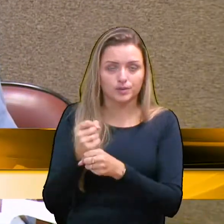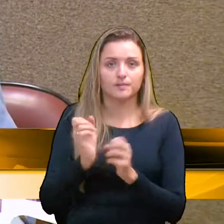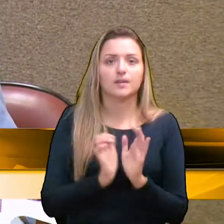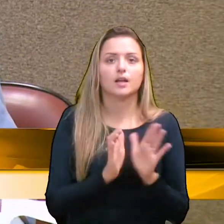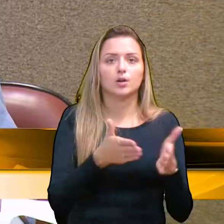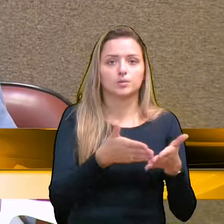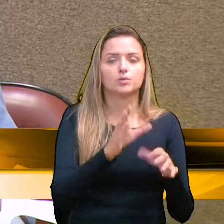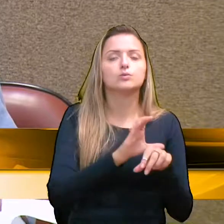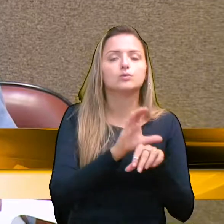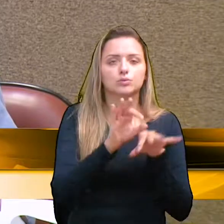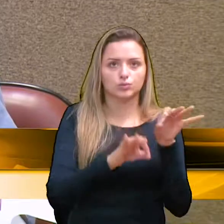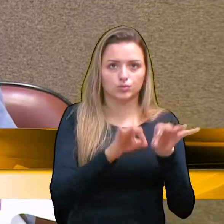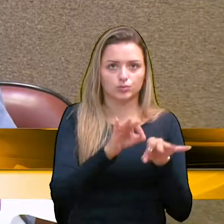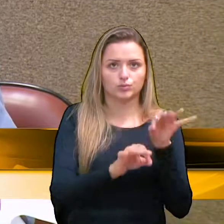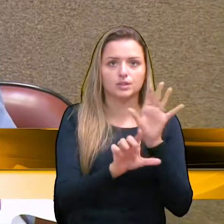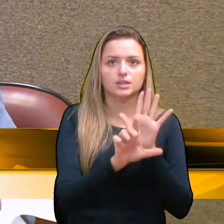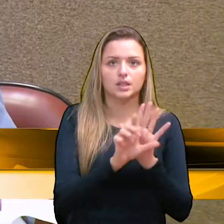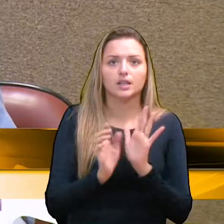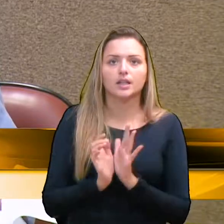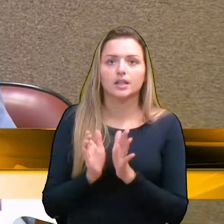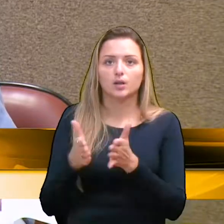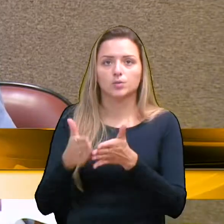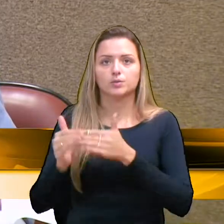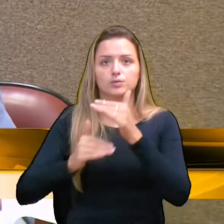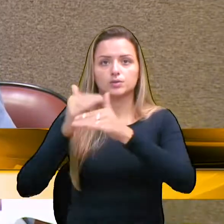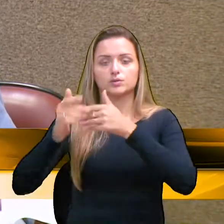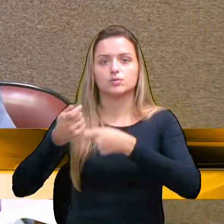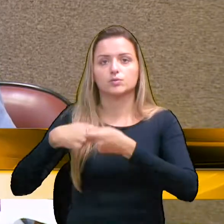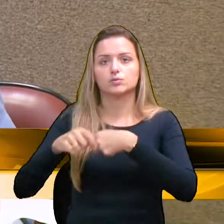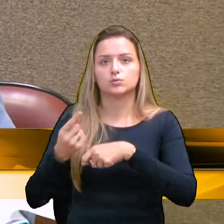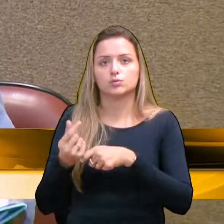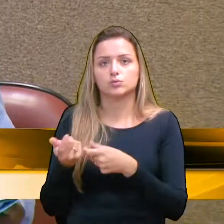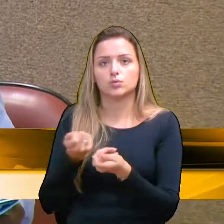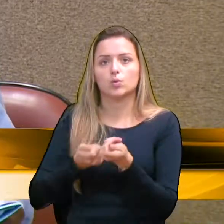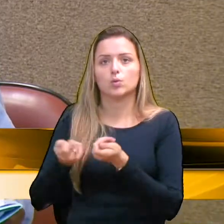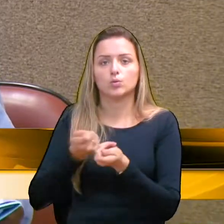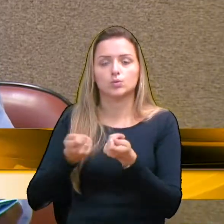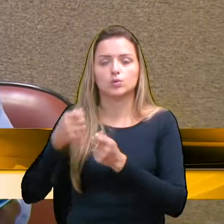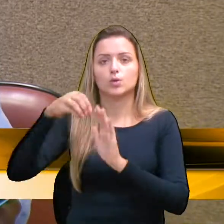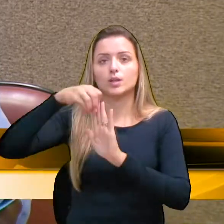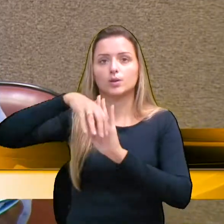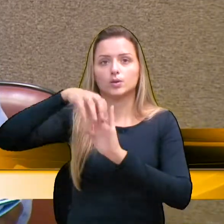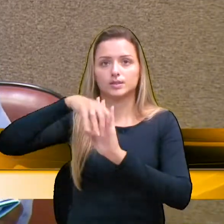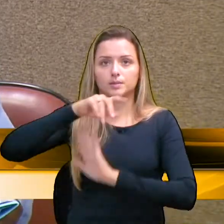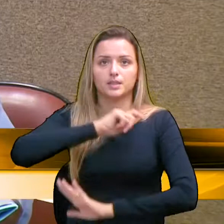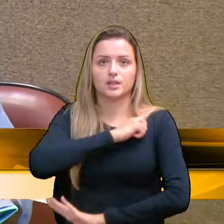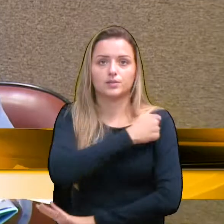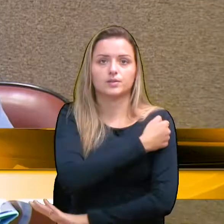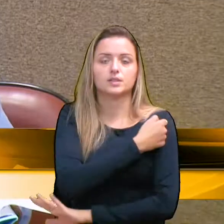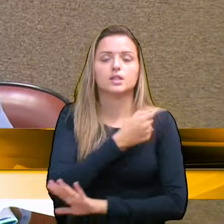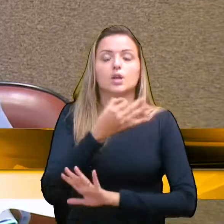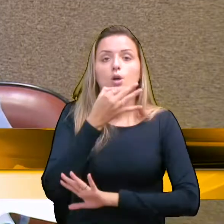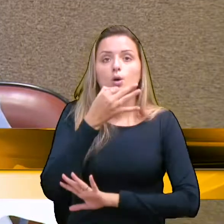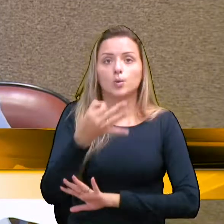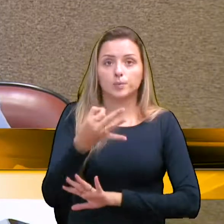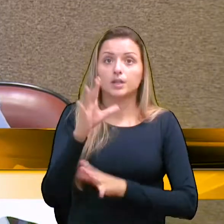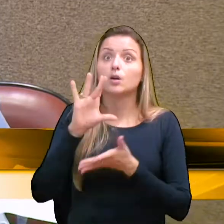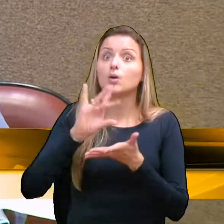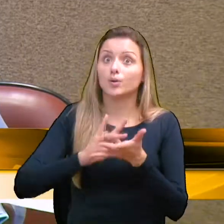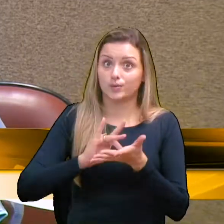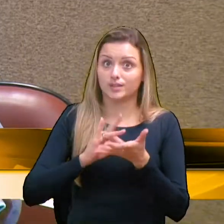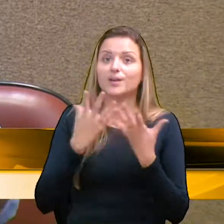Constituição, Justiça e Legislação e a Comissão de Desenvolvimento Econômico, Fiscalização e Controle Orçamentário exararam pareceres pela legalidade